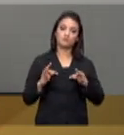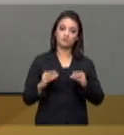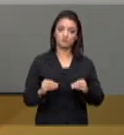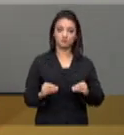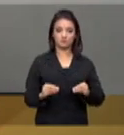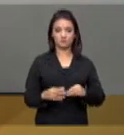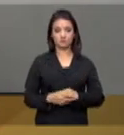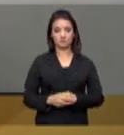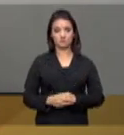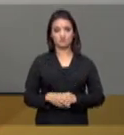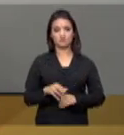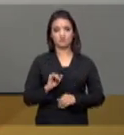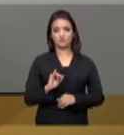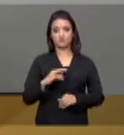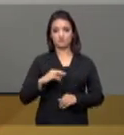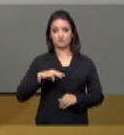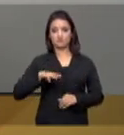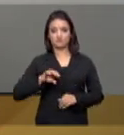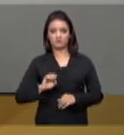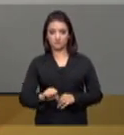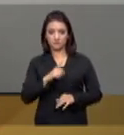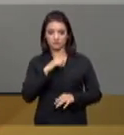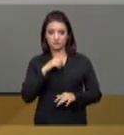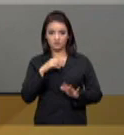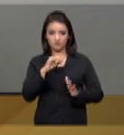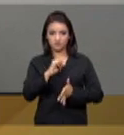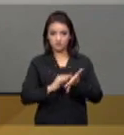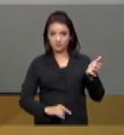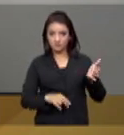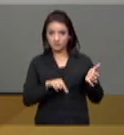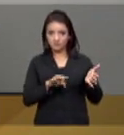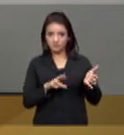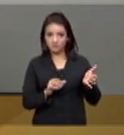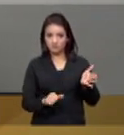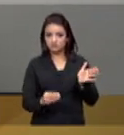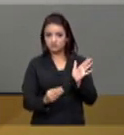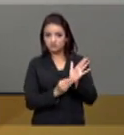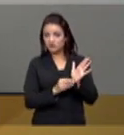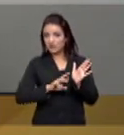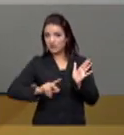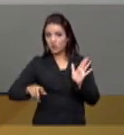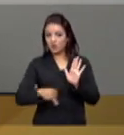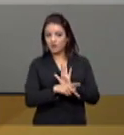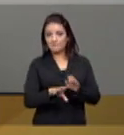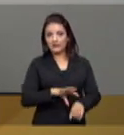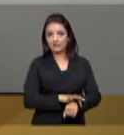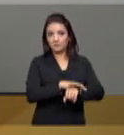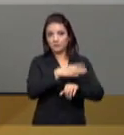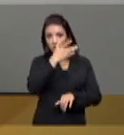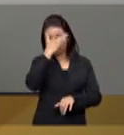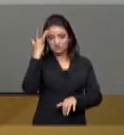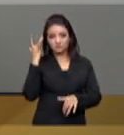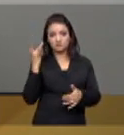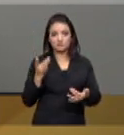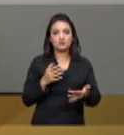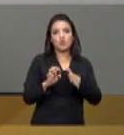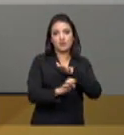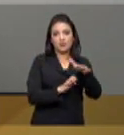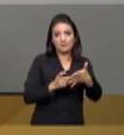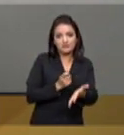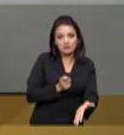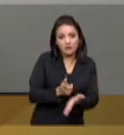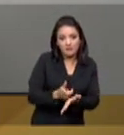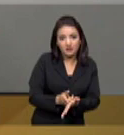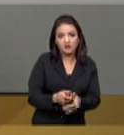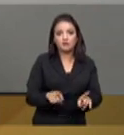o valor integral do ICMS destacado na nota fiscal da operação não integra o patrimônio do contribuinte, e não apenas o que foi